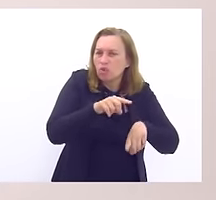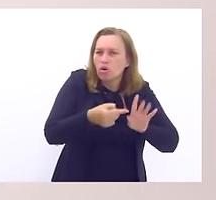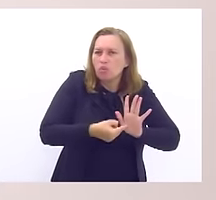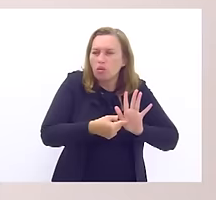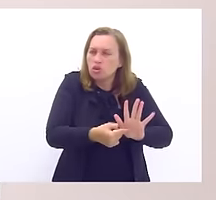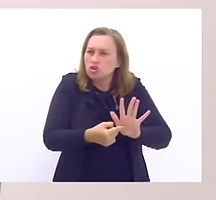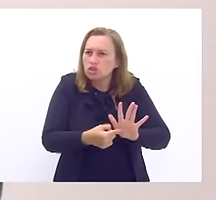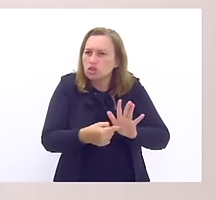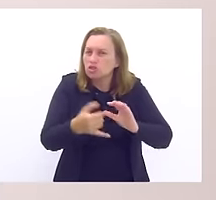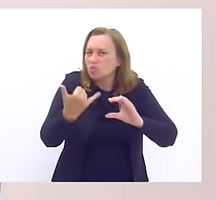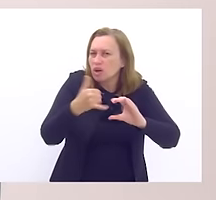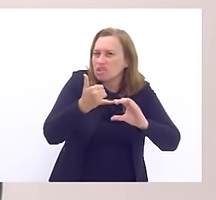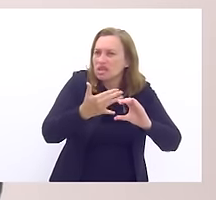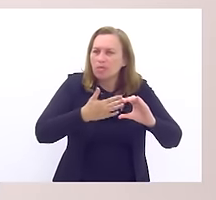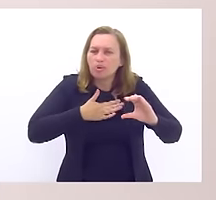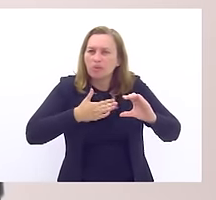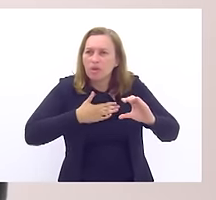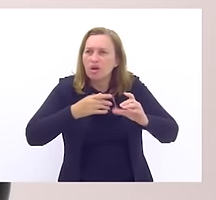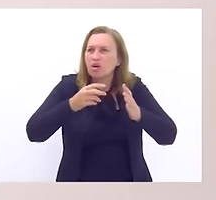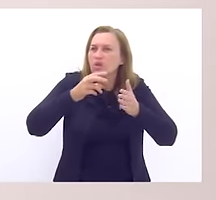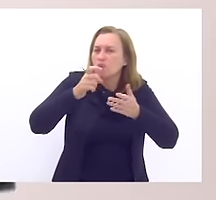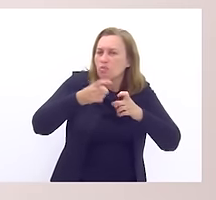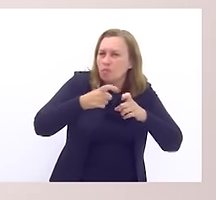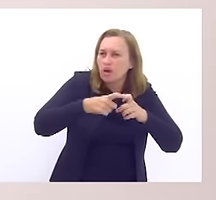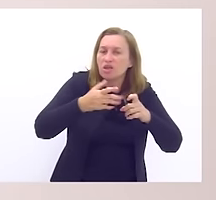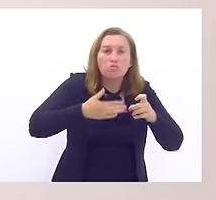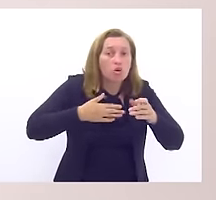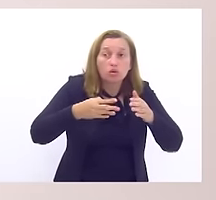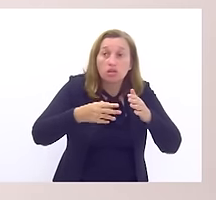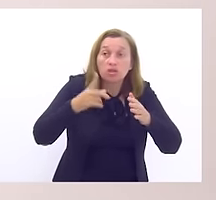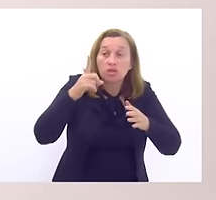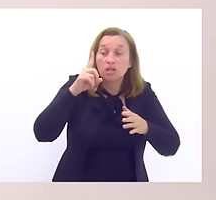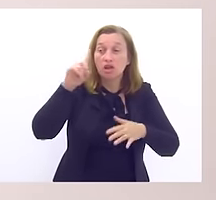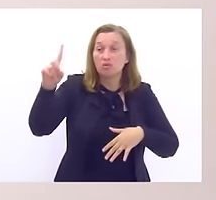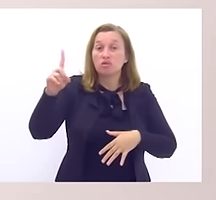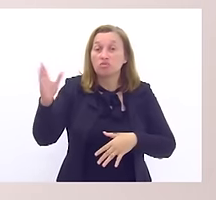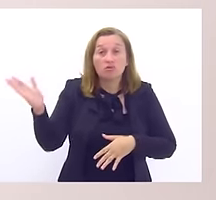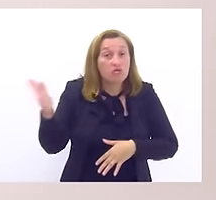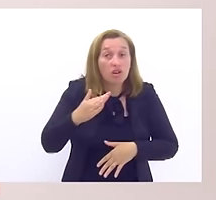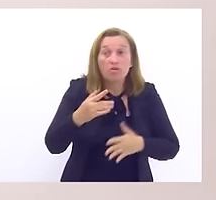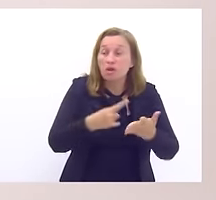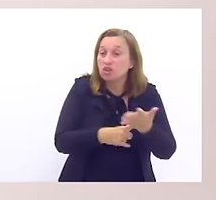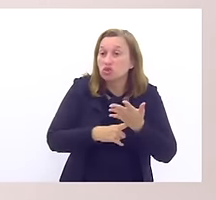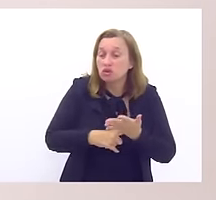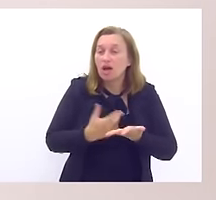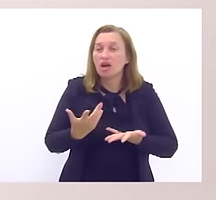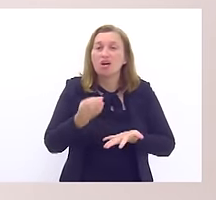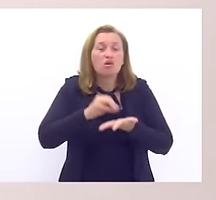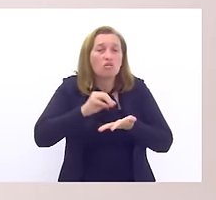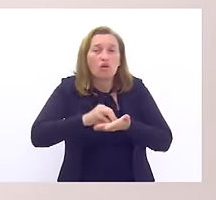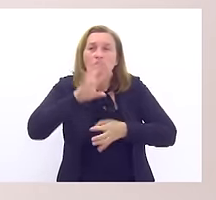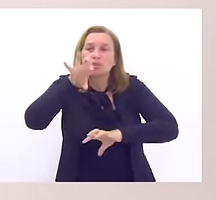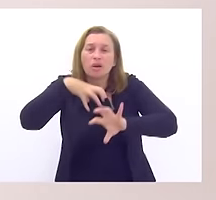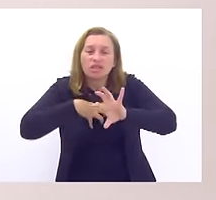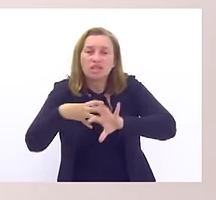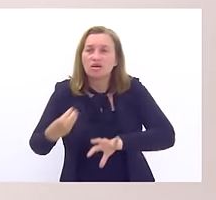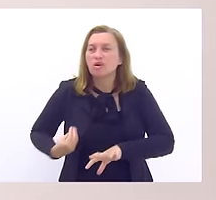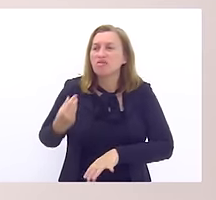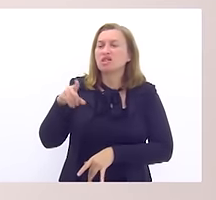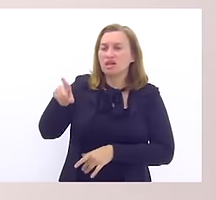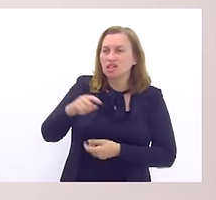o meu WhatsApp para ele como médico cirurgião meus áudios pelo amor de Deus venha logo no mínimo falta empatia para quem tá